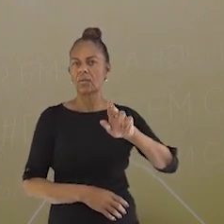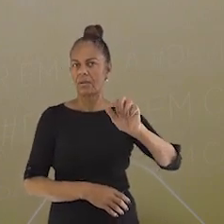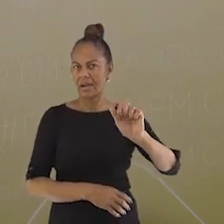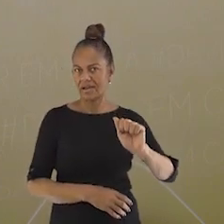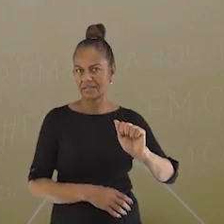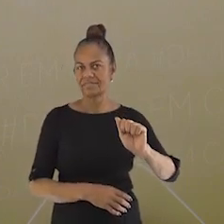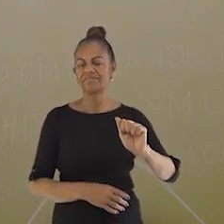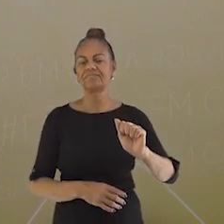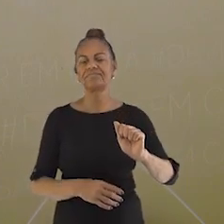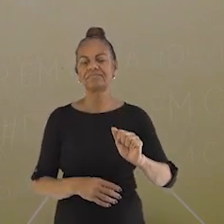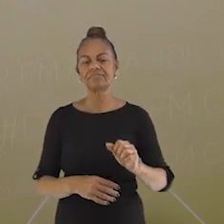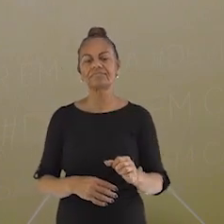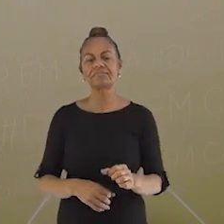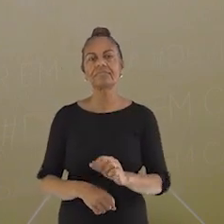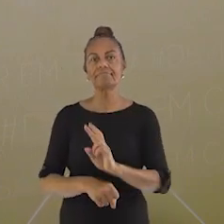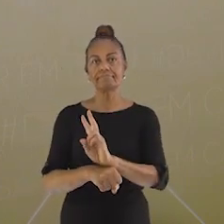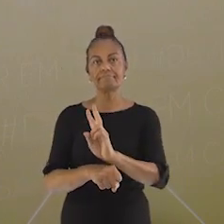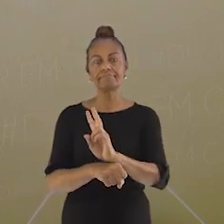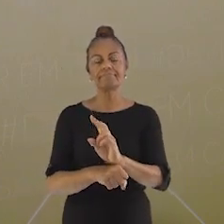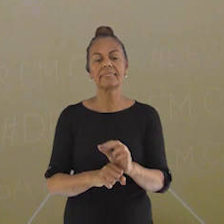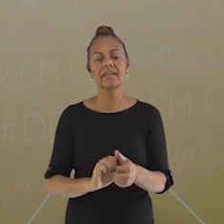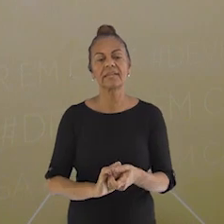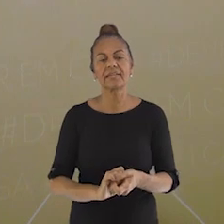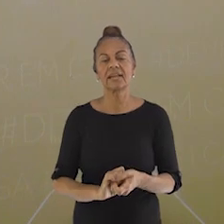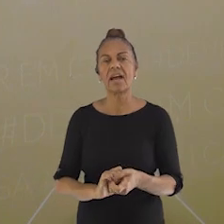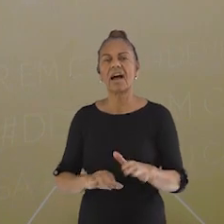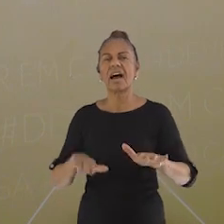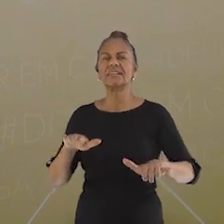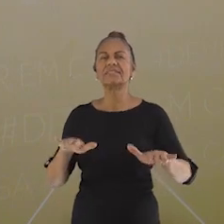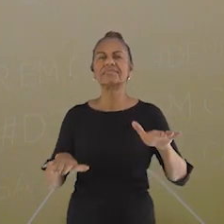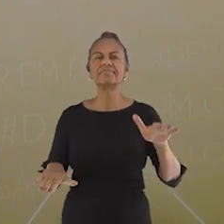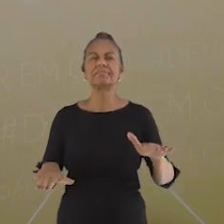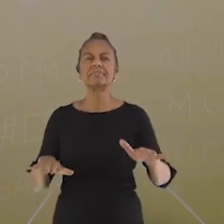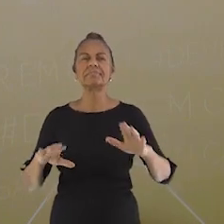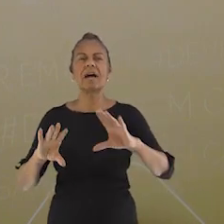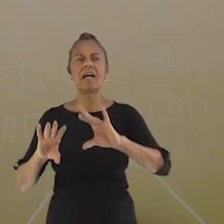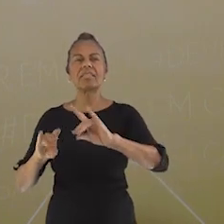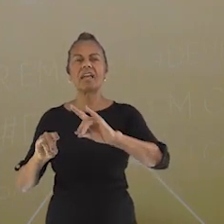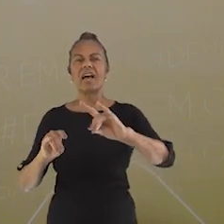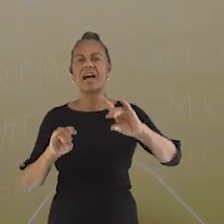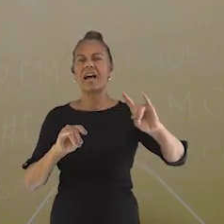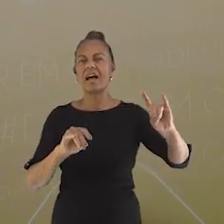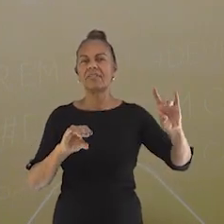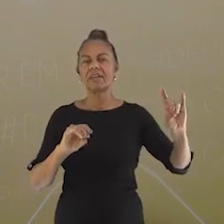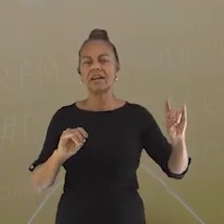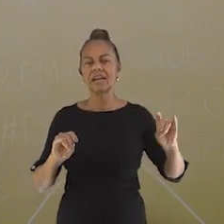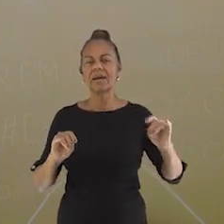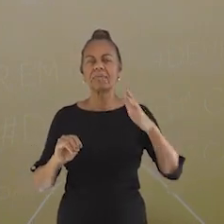de conservação de manguezal, muitas pessoas logo lembram daquela área